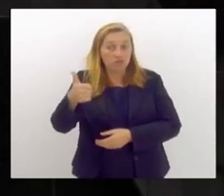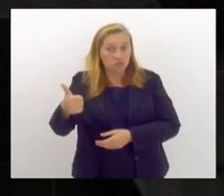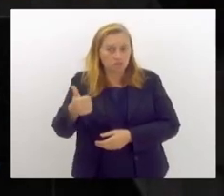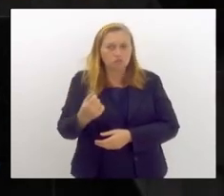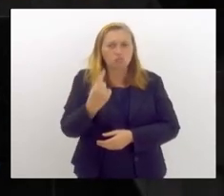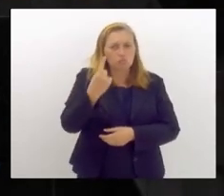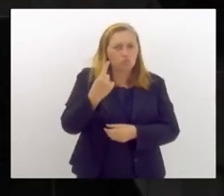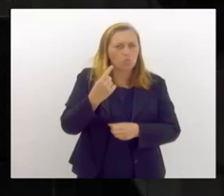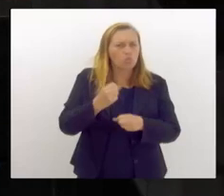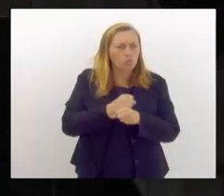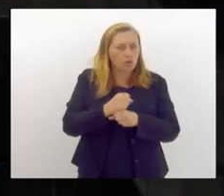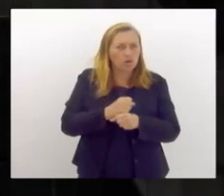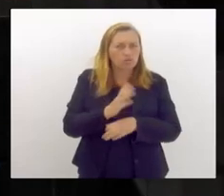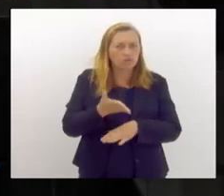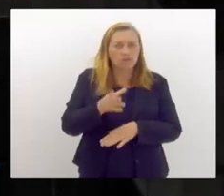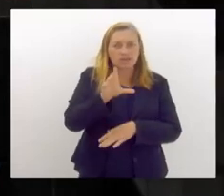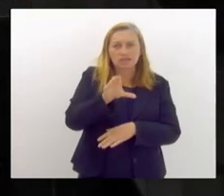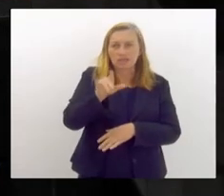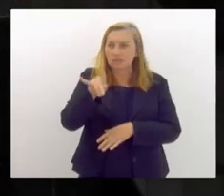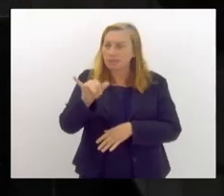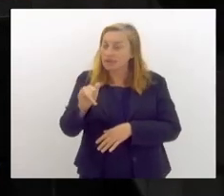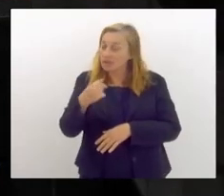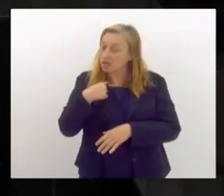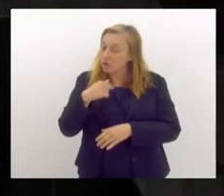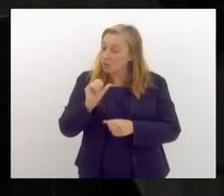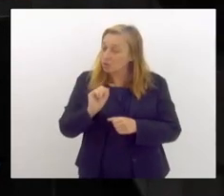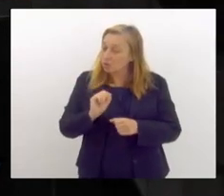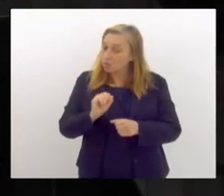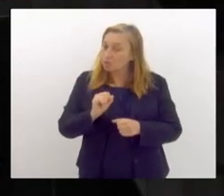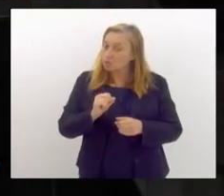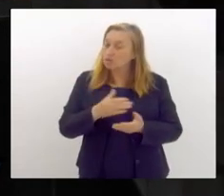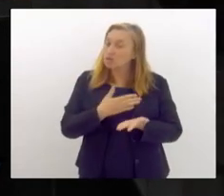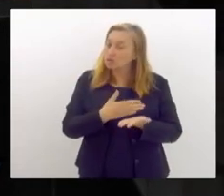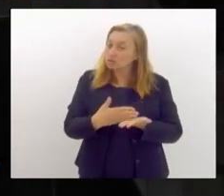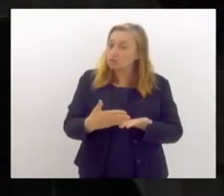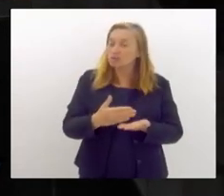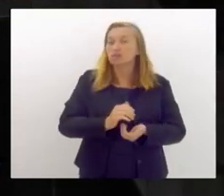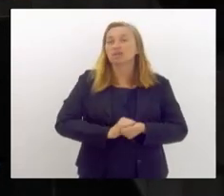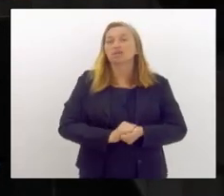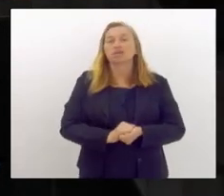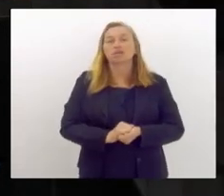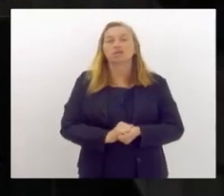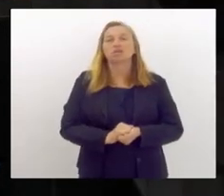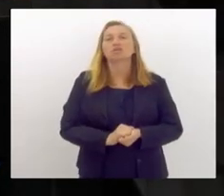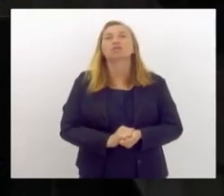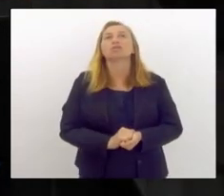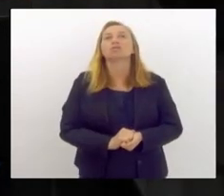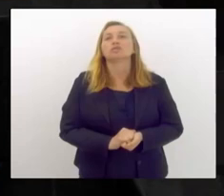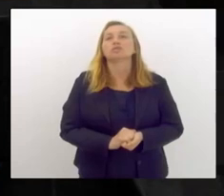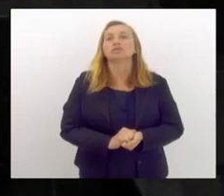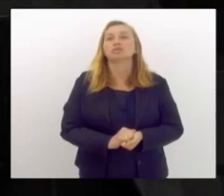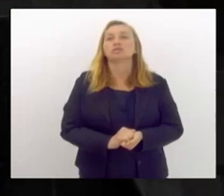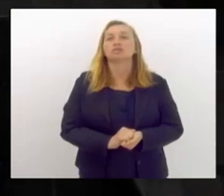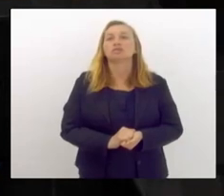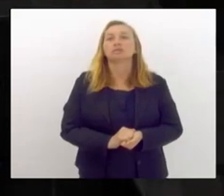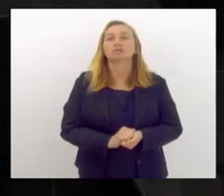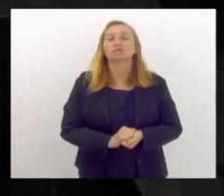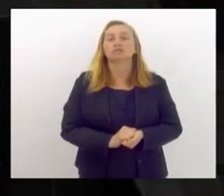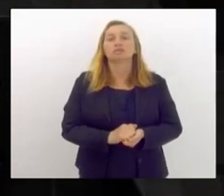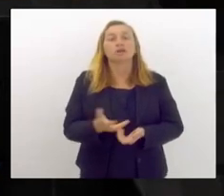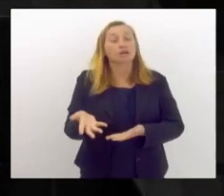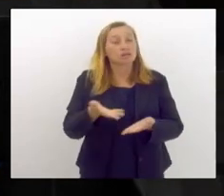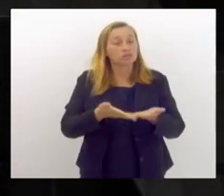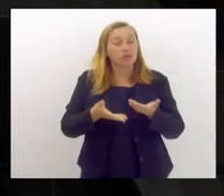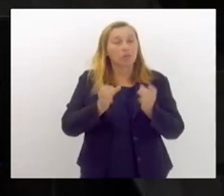ano, uma CPI que eu presidi sobre os repasses das